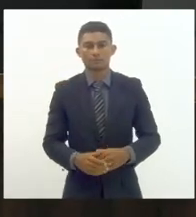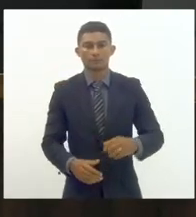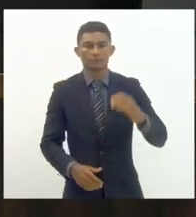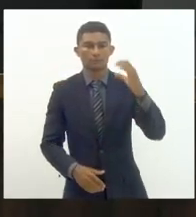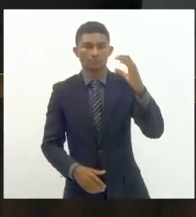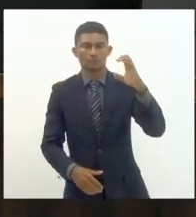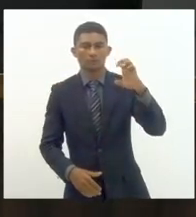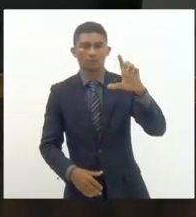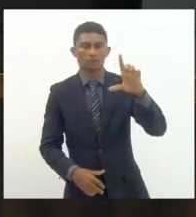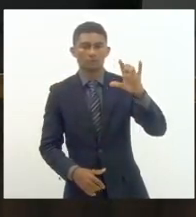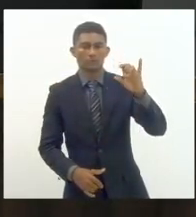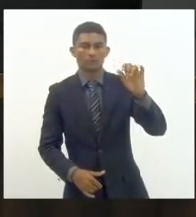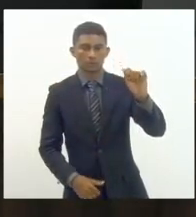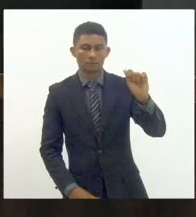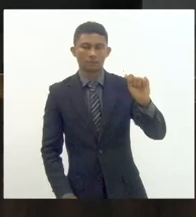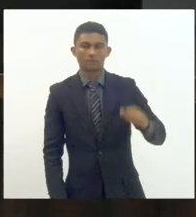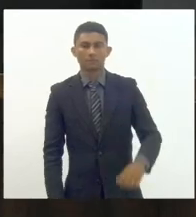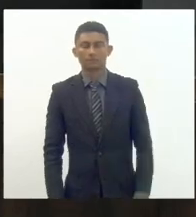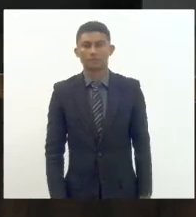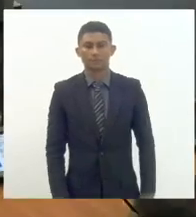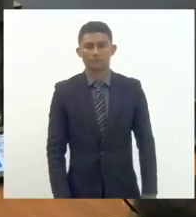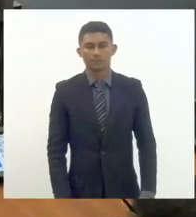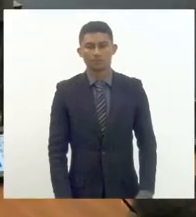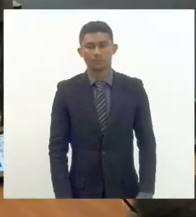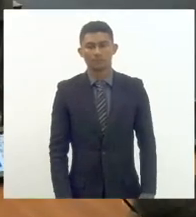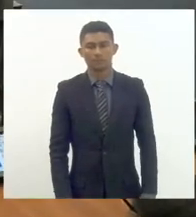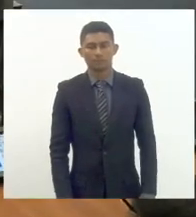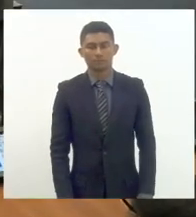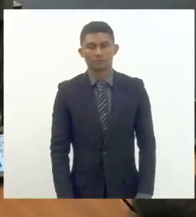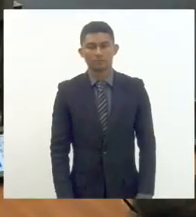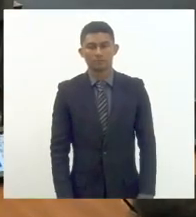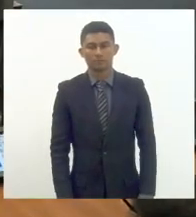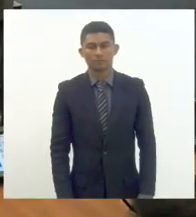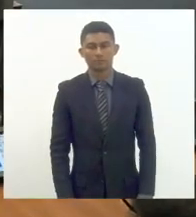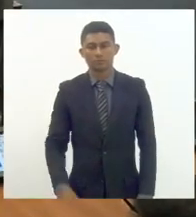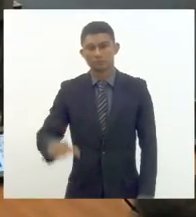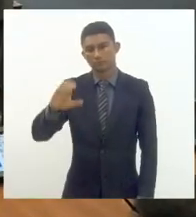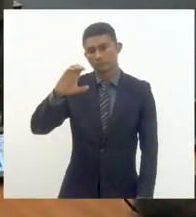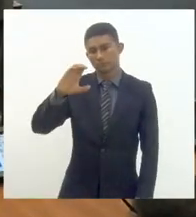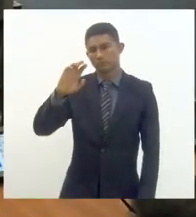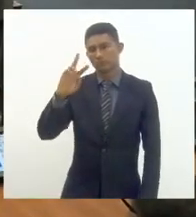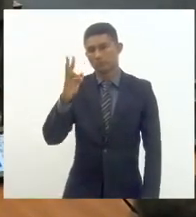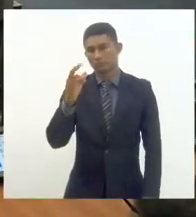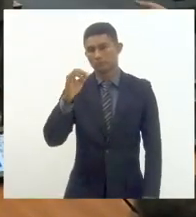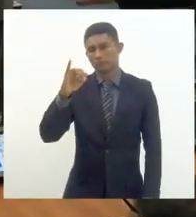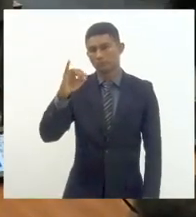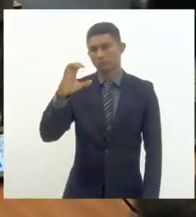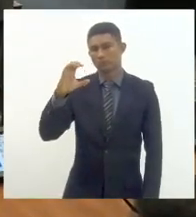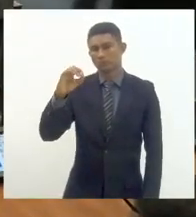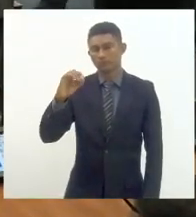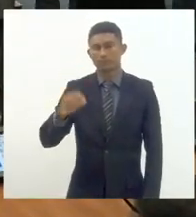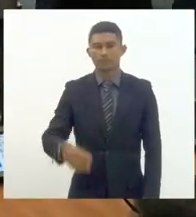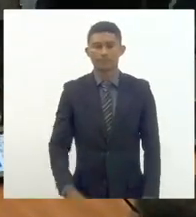Célia Jordão. Faltam 4 ou 5 votos lá, Marcos. Chico Machado.